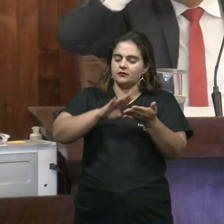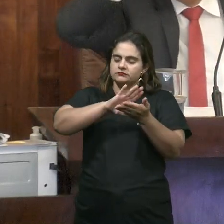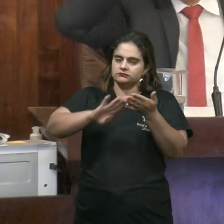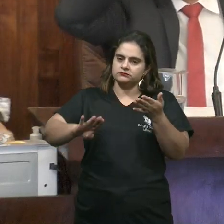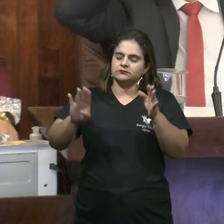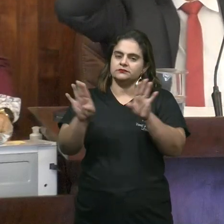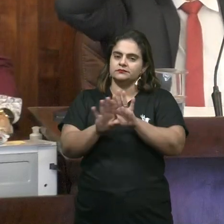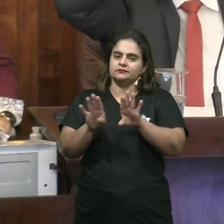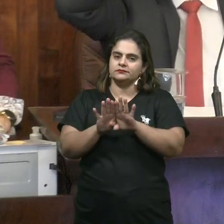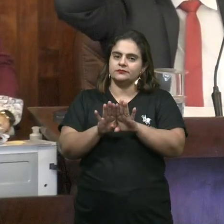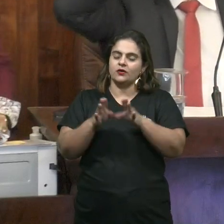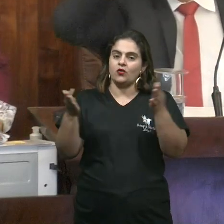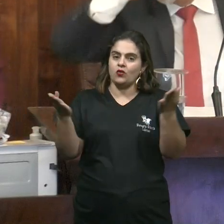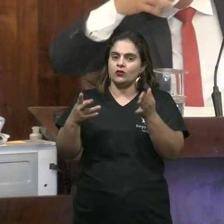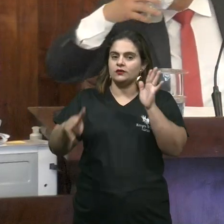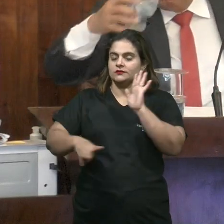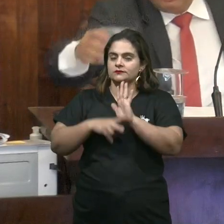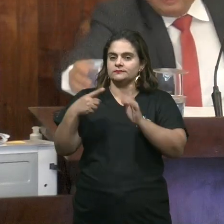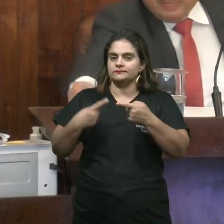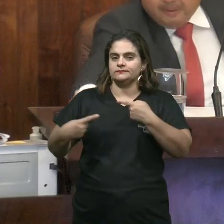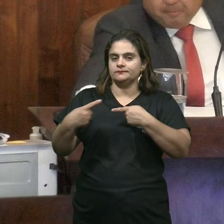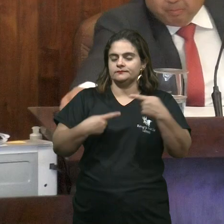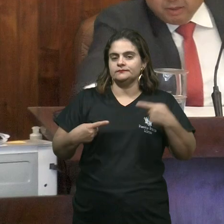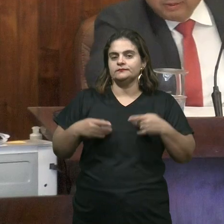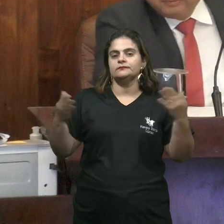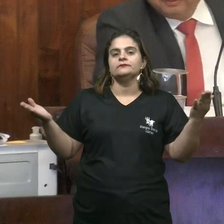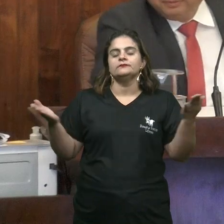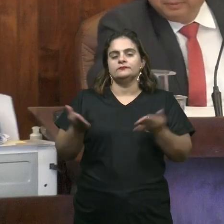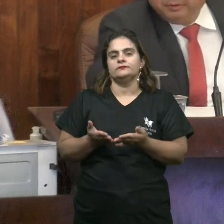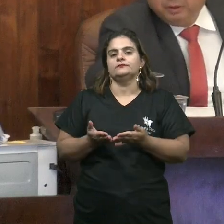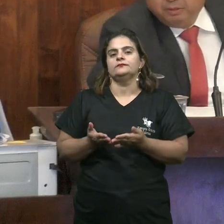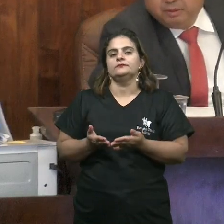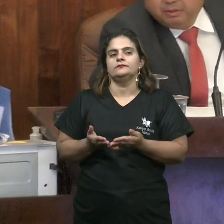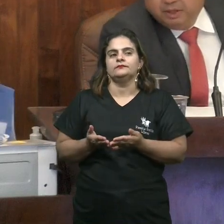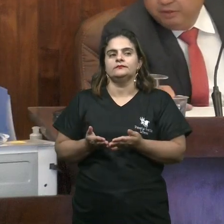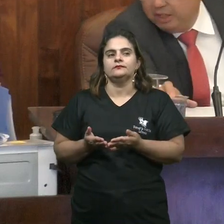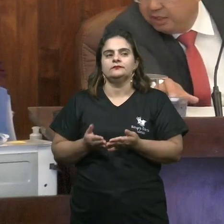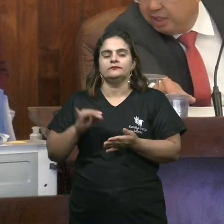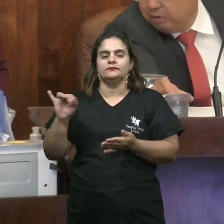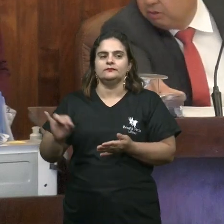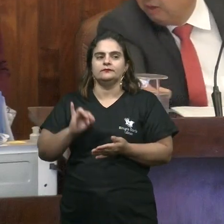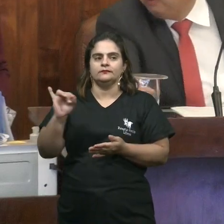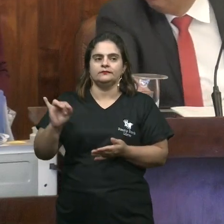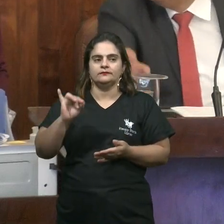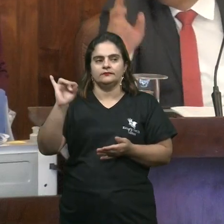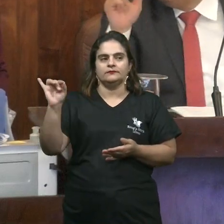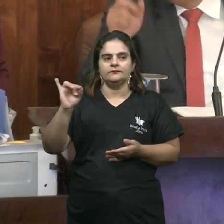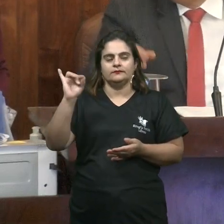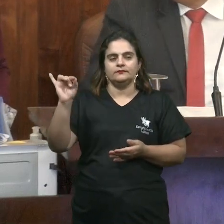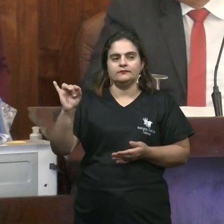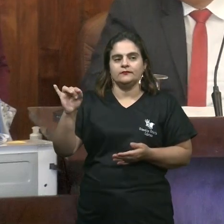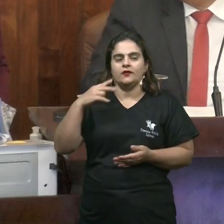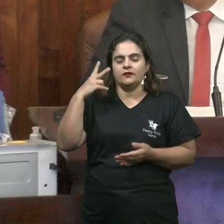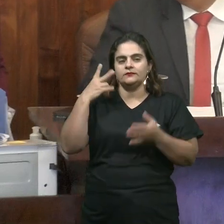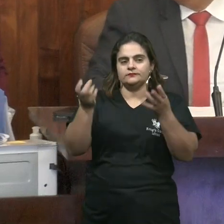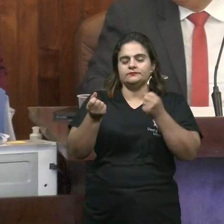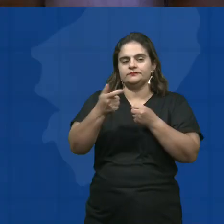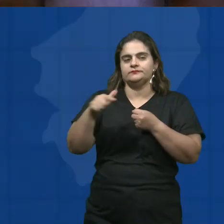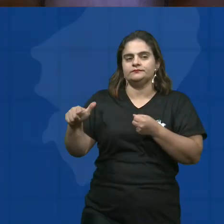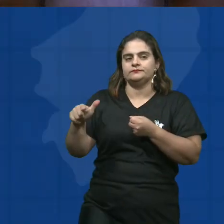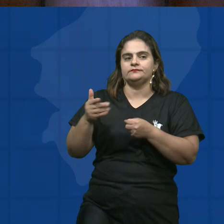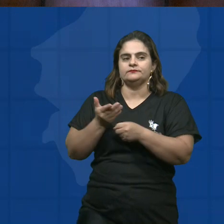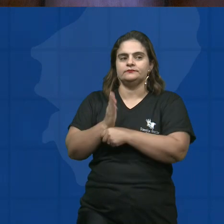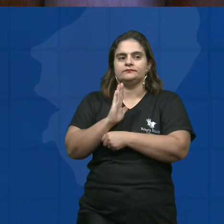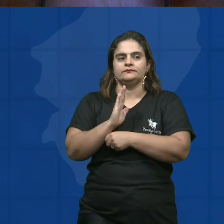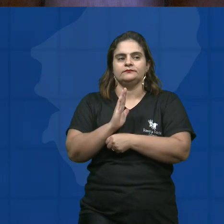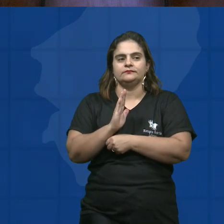e que sejam dispensados em tertífos legais e sejam aprovados em primeira segunda discussão ainda na sessão de hoje, dada a importância e relevância da matéria. O vereador, se for favorável, permaneça como se